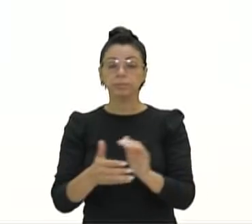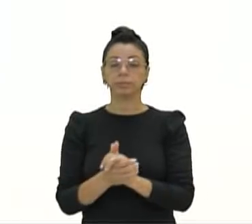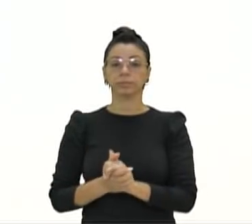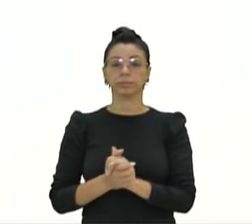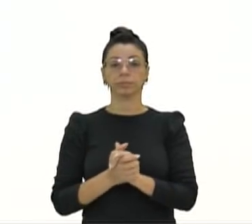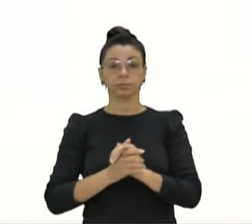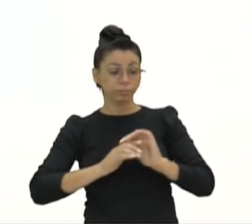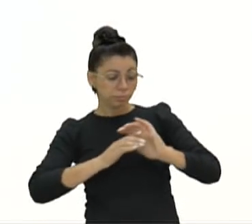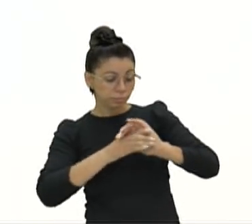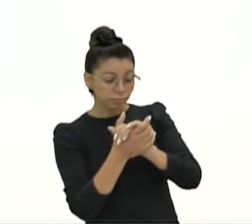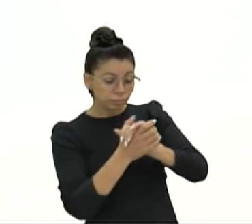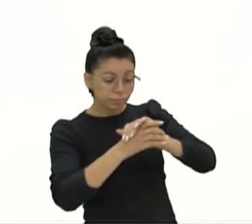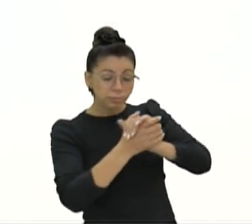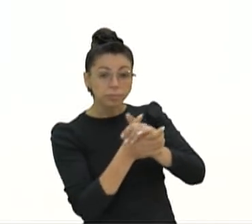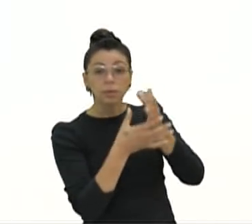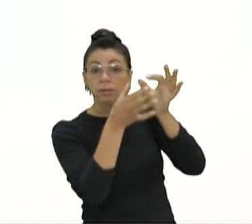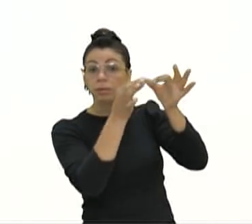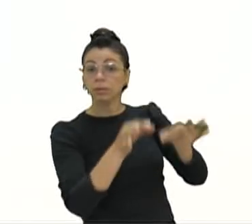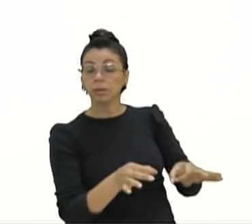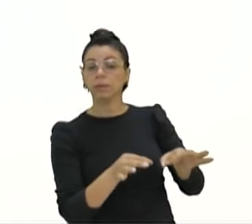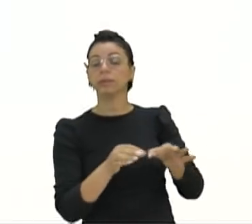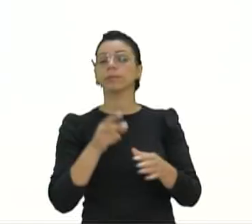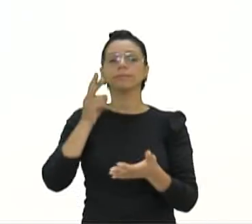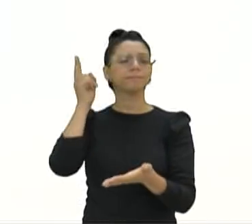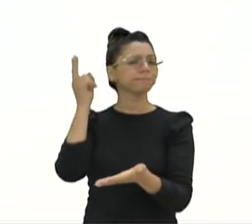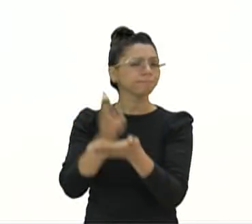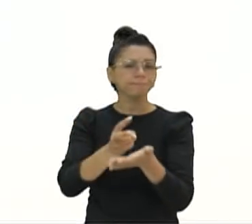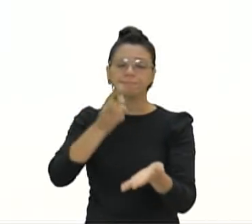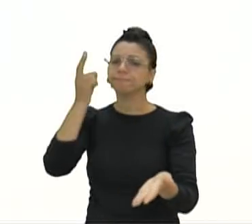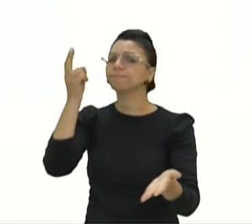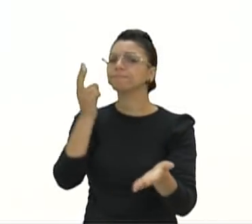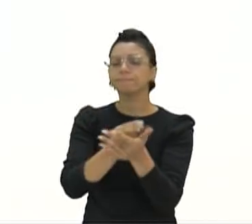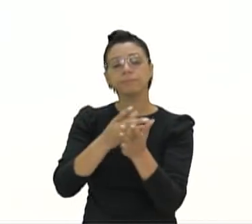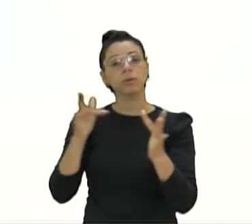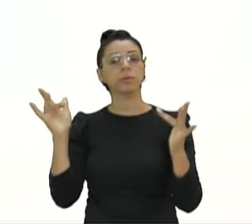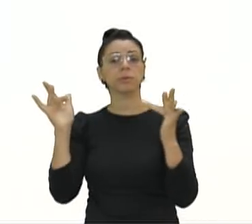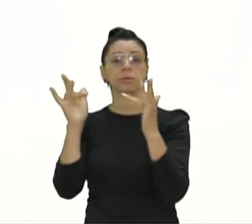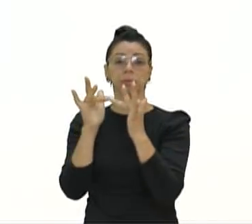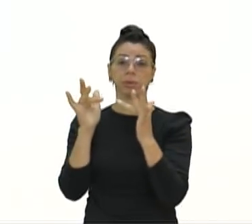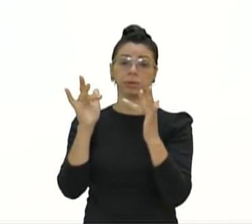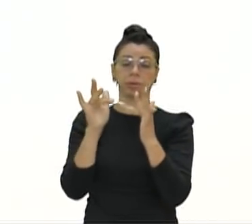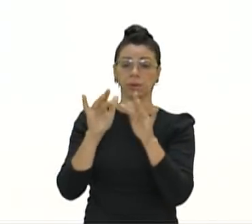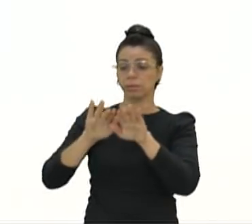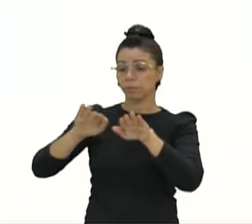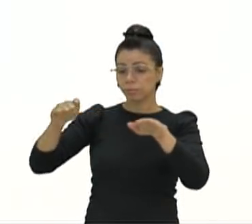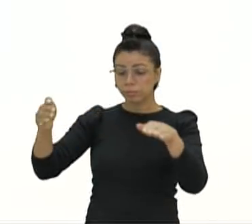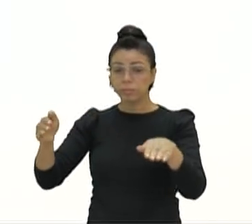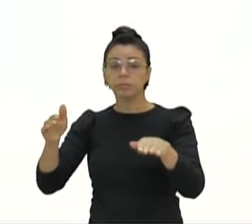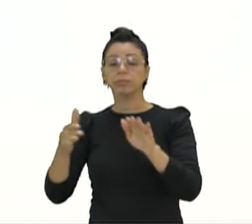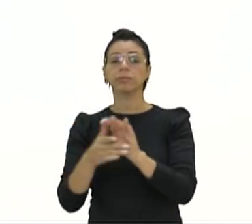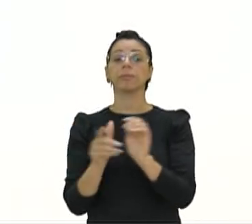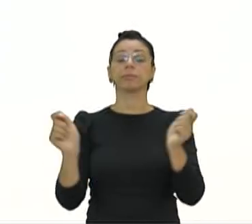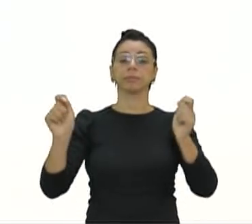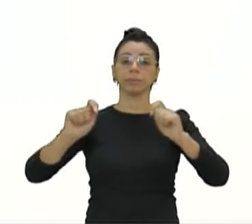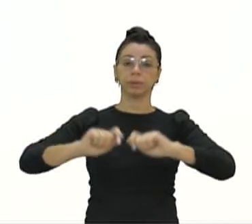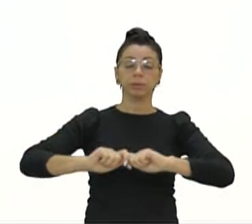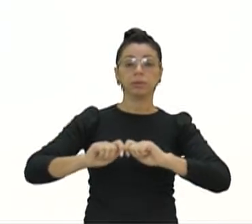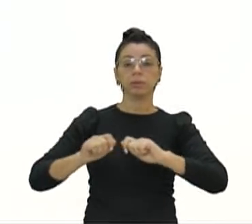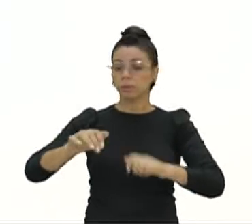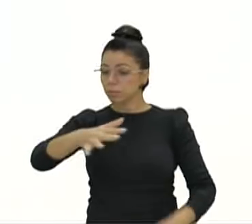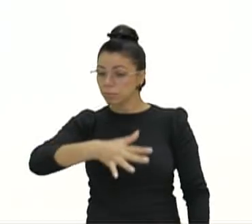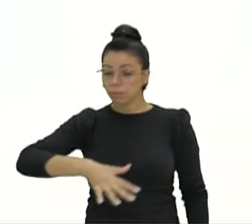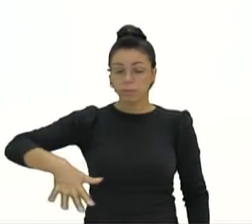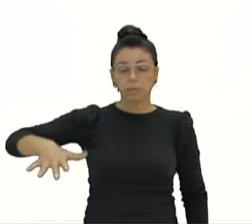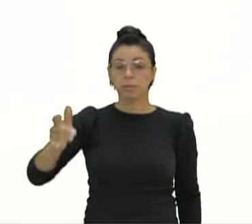lavagem correta, né, das mãos, sempre, né, que a gente tem contato com superfícies. Se a gente está num ambiente onde